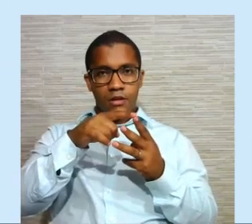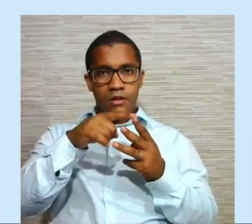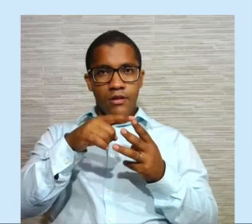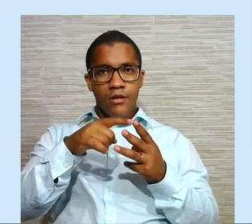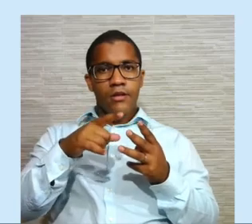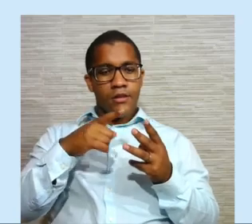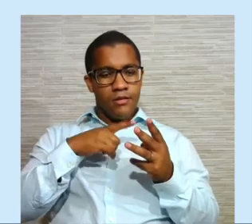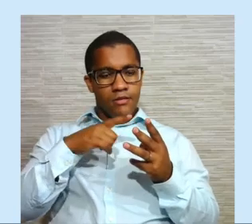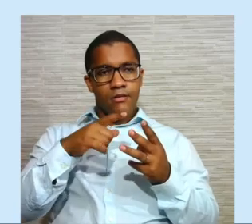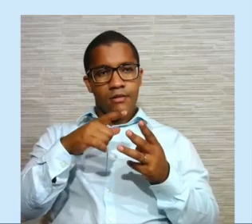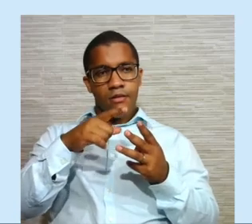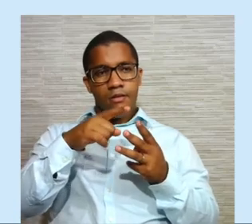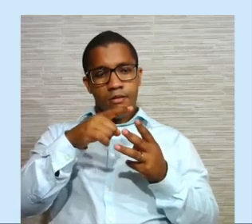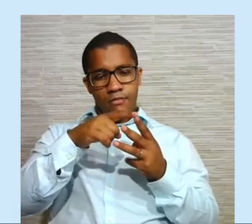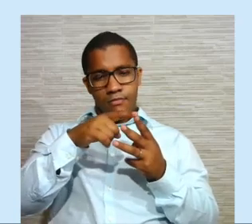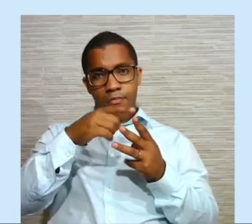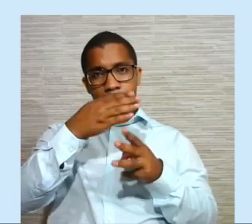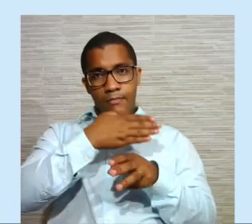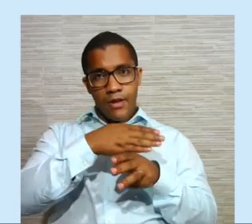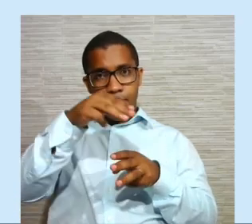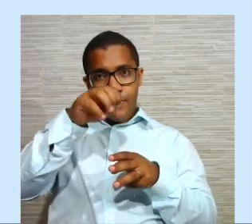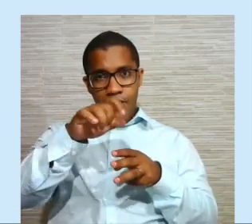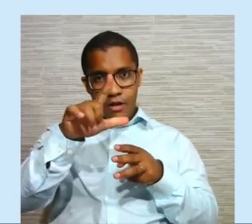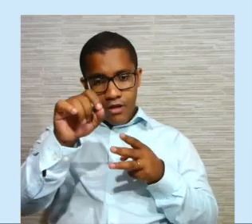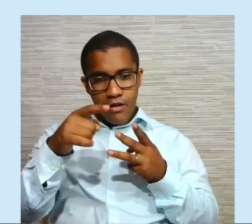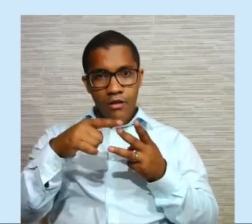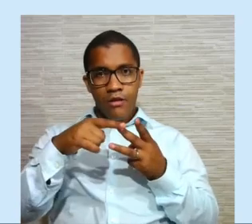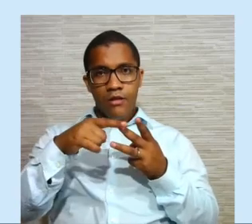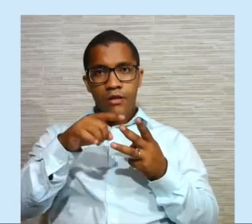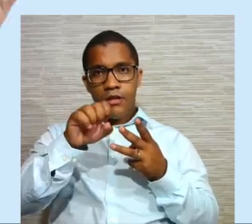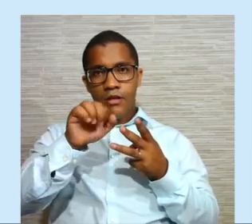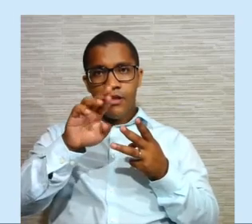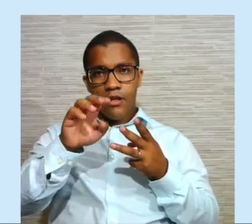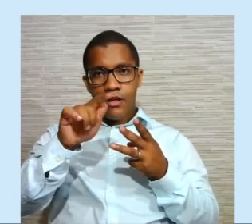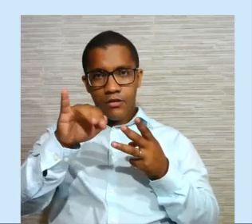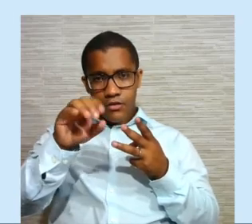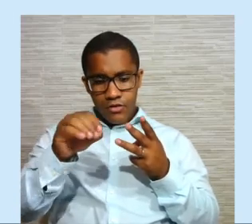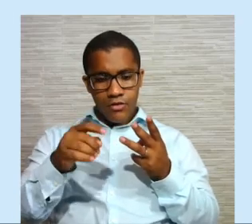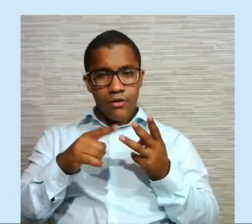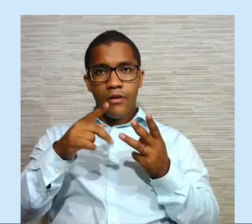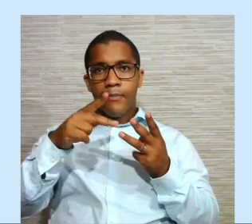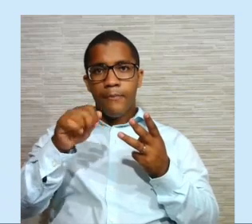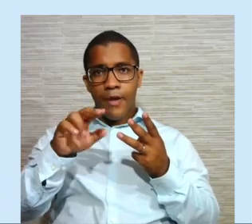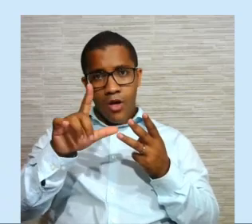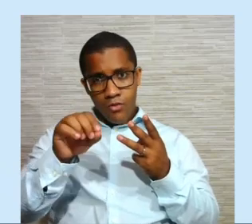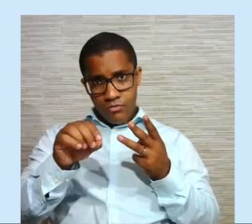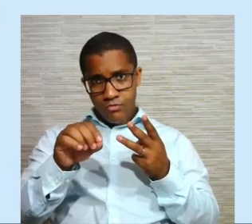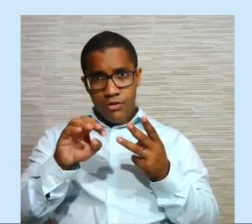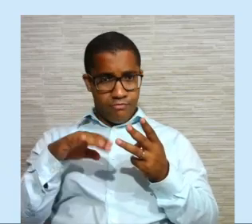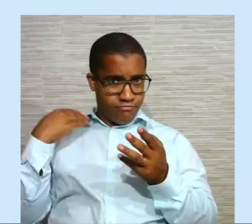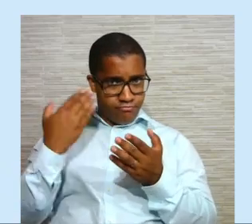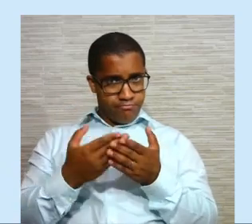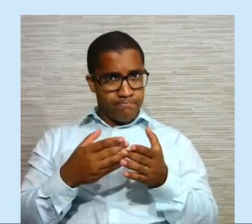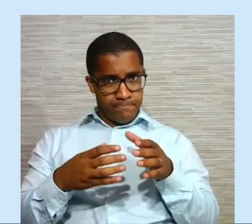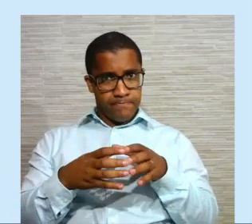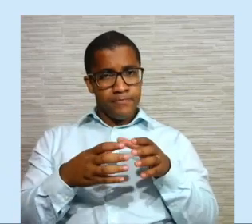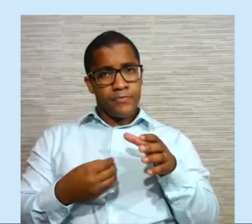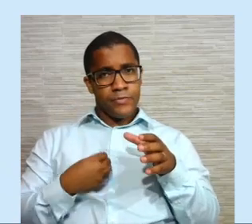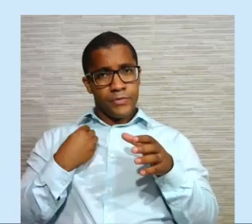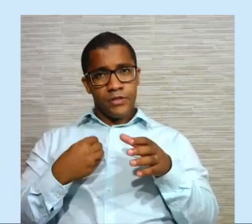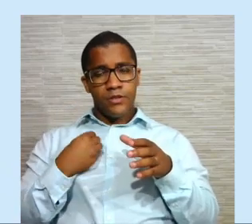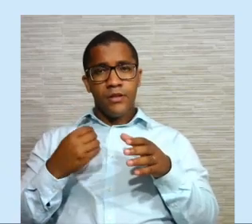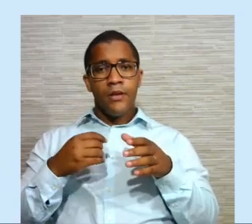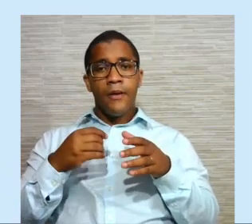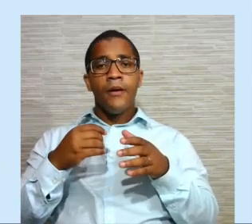Brito e Tony Bellotto, né? São os remanescentes do Titãs. Bom, na década de 80, tivemos Chacrinha, o